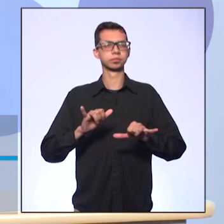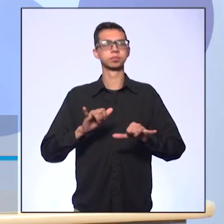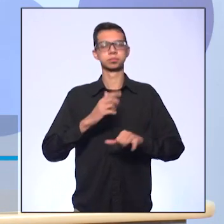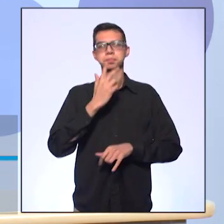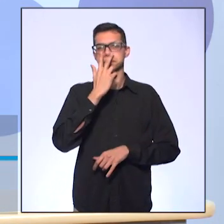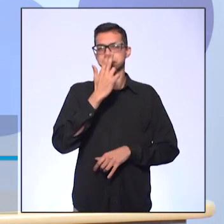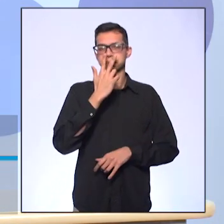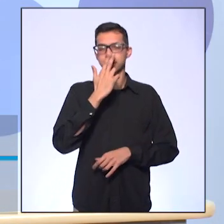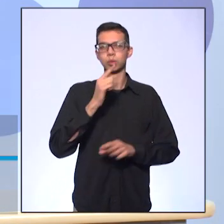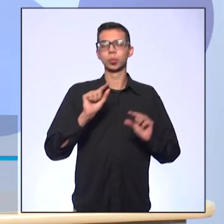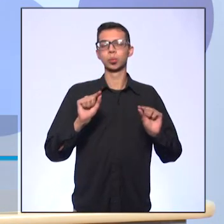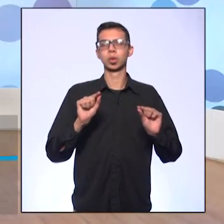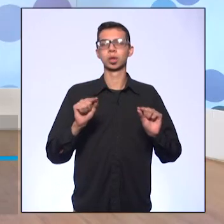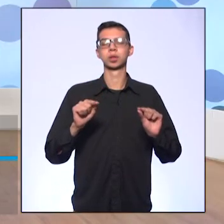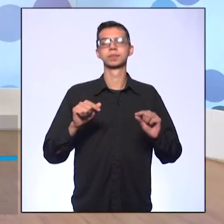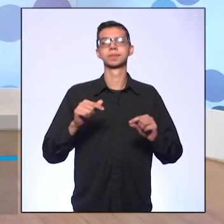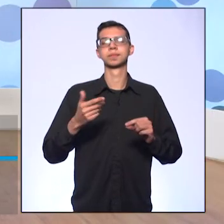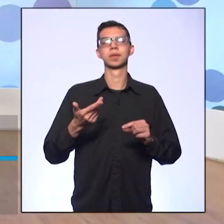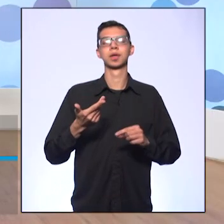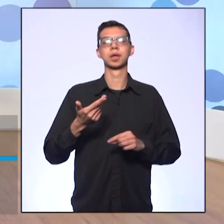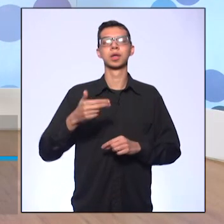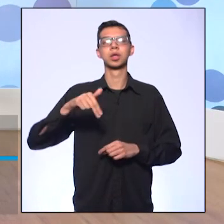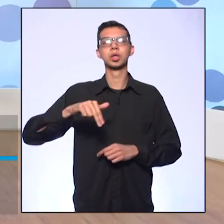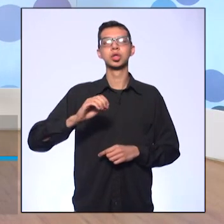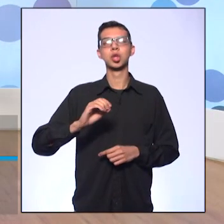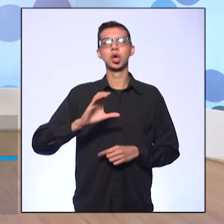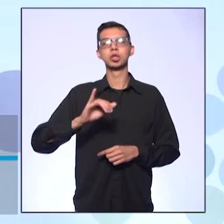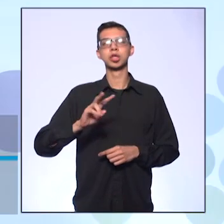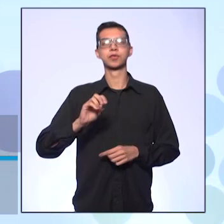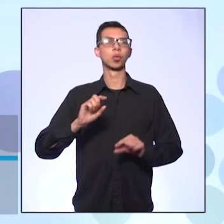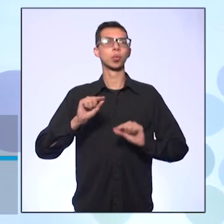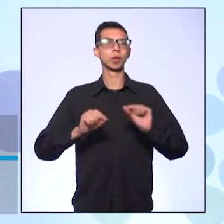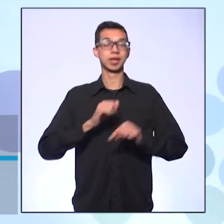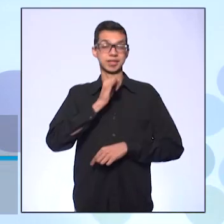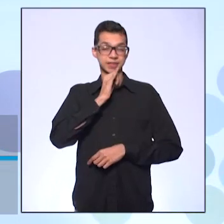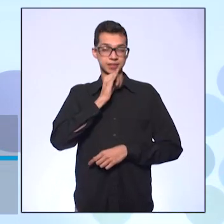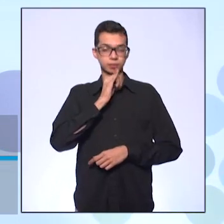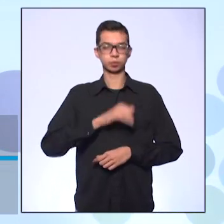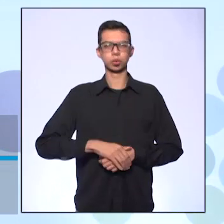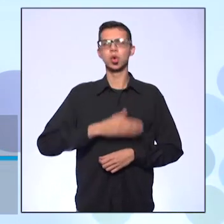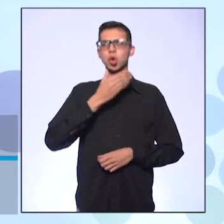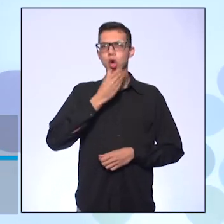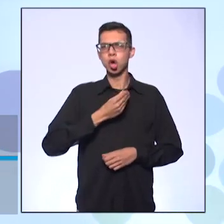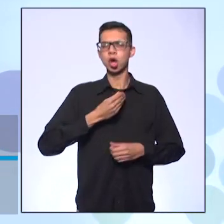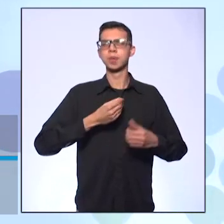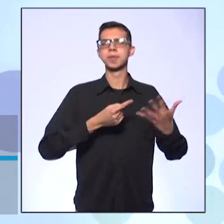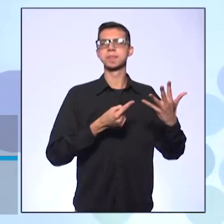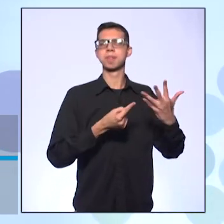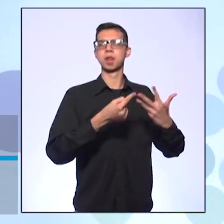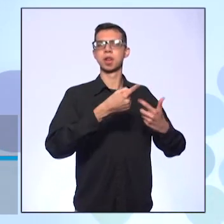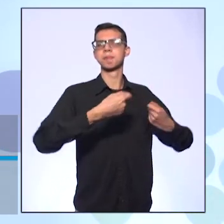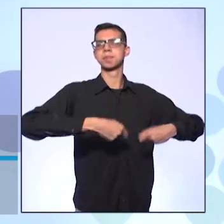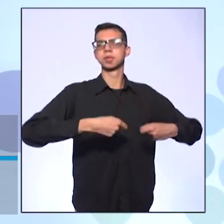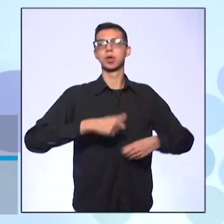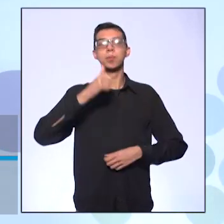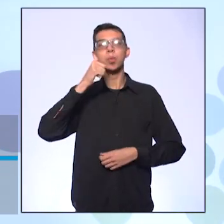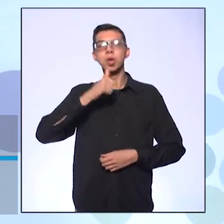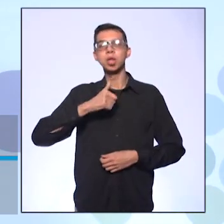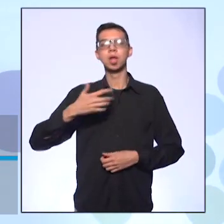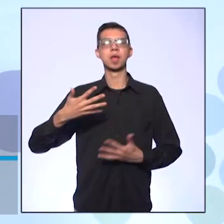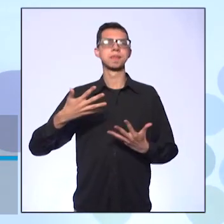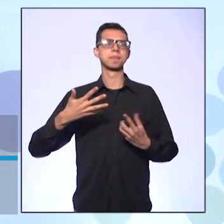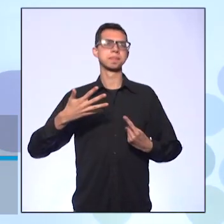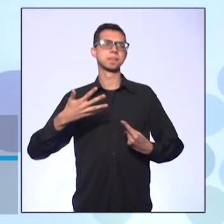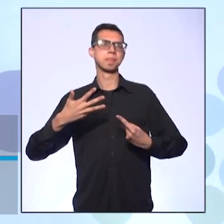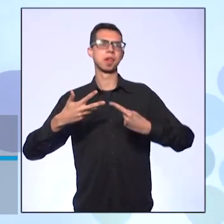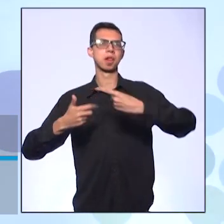esses rótulos, normas né? sociais nocivas, homem tem que fazer isso, mulher tem que fazer aquilo, tem que obedecer isso, tem que fazer